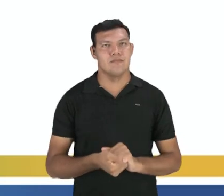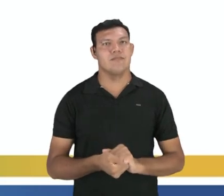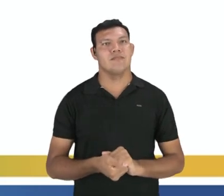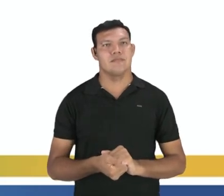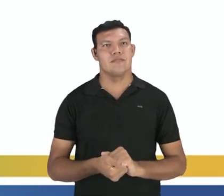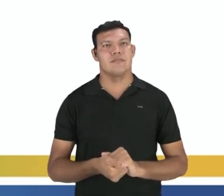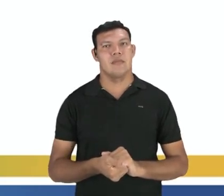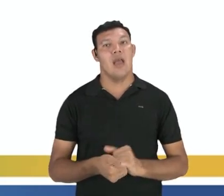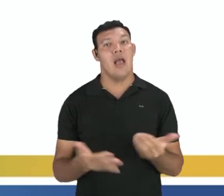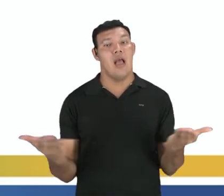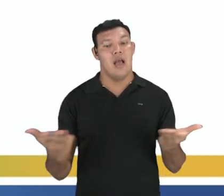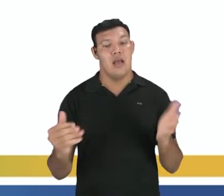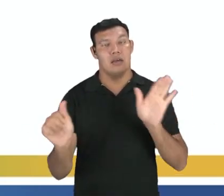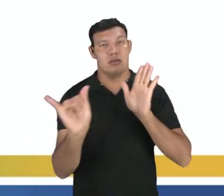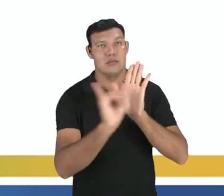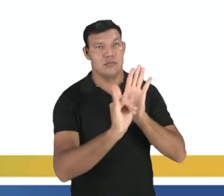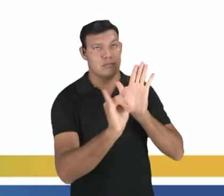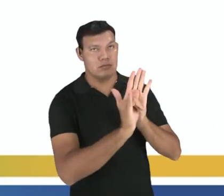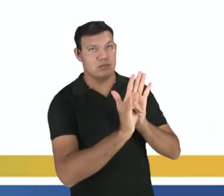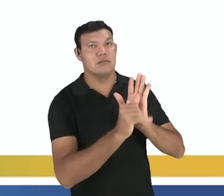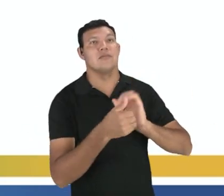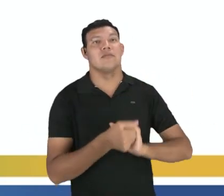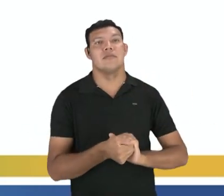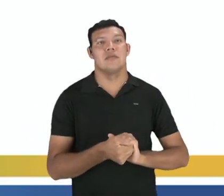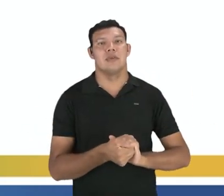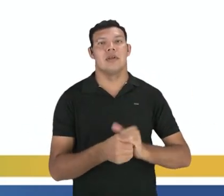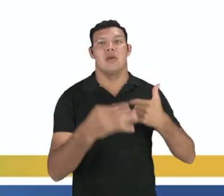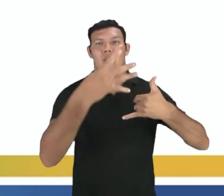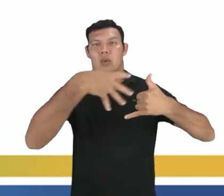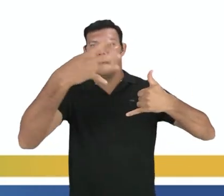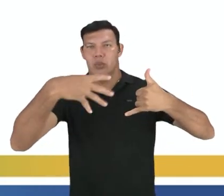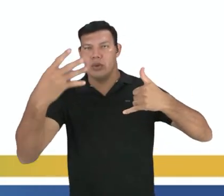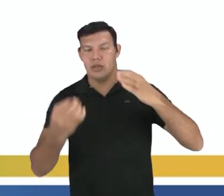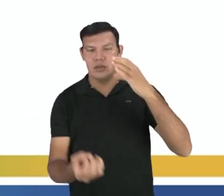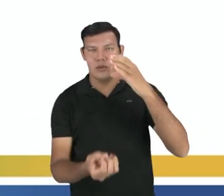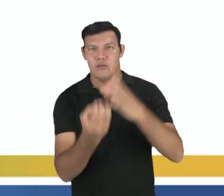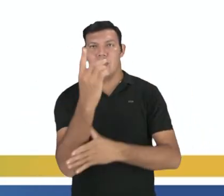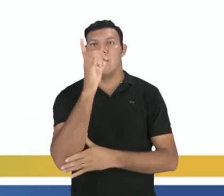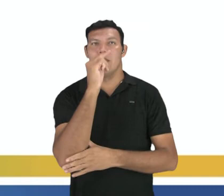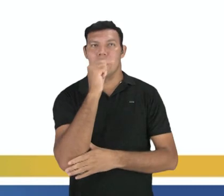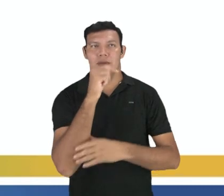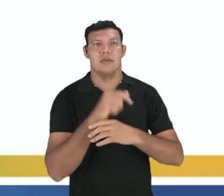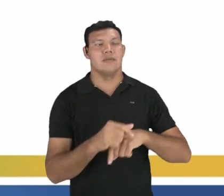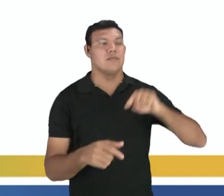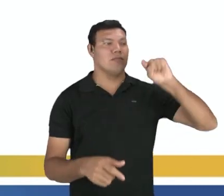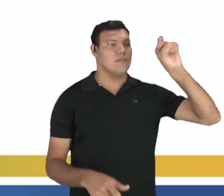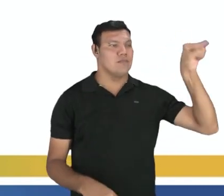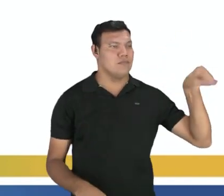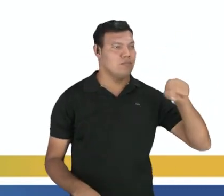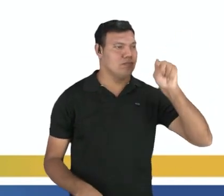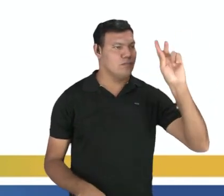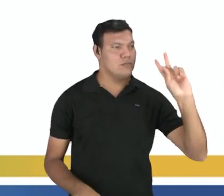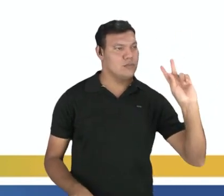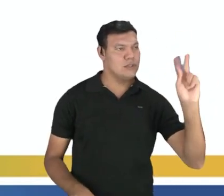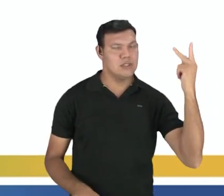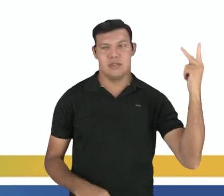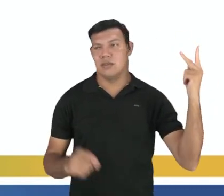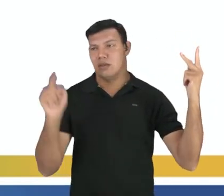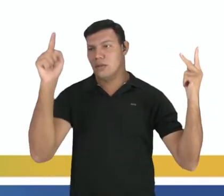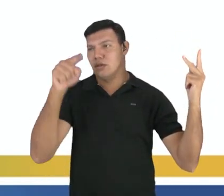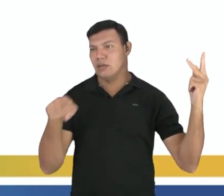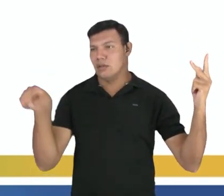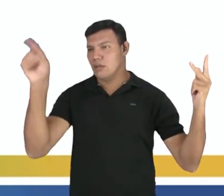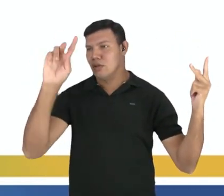gente precisa identificar os elementos químicos que vai formar a água. Então, nós temos aqui o hidrogênio e o oxigênio, e os elementos